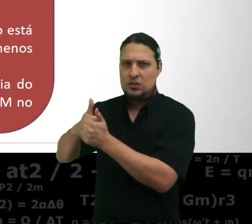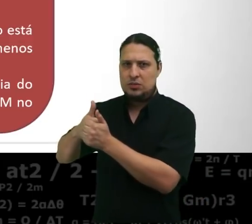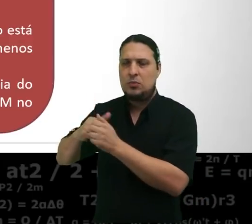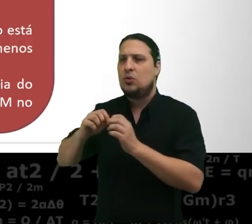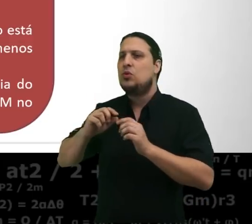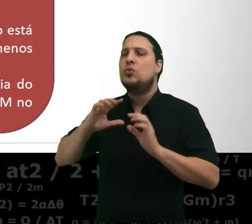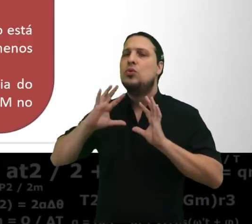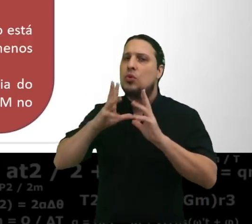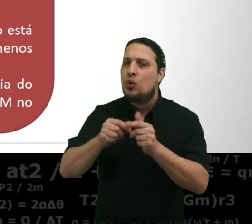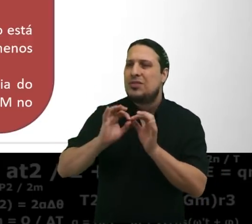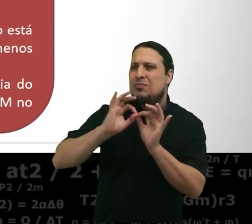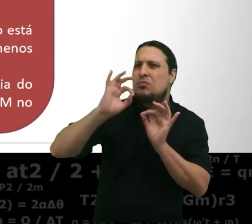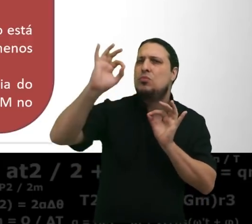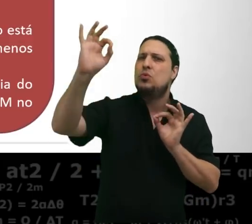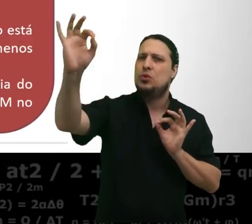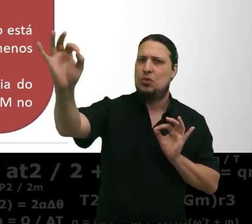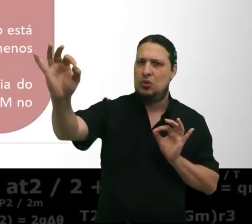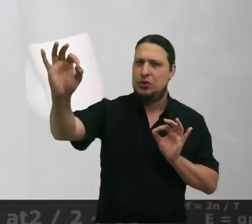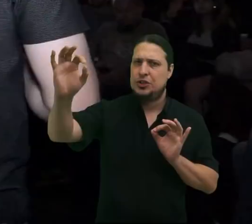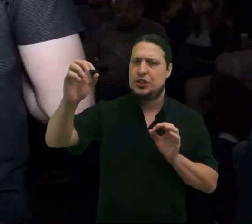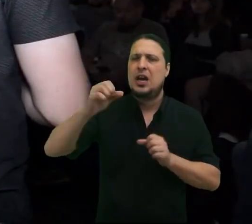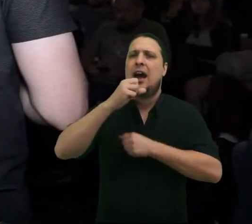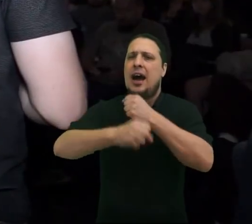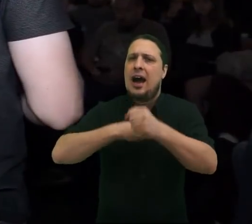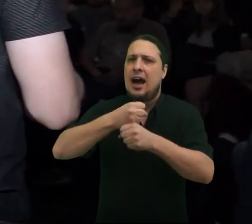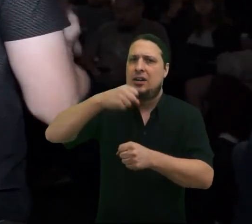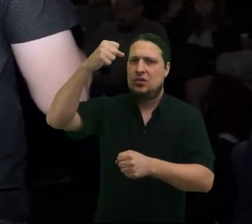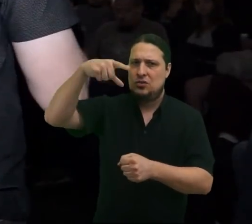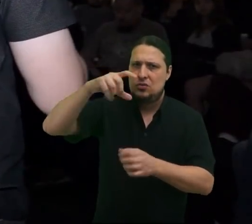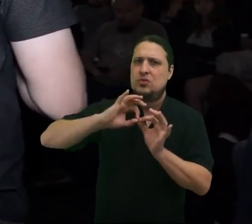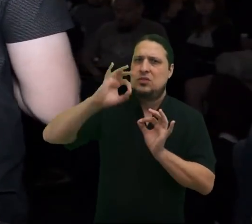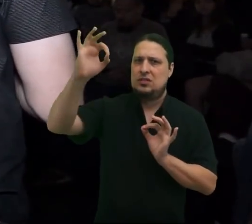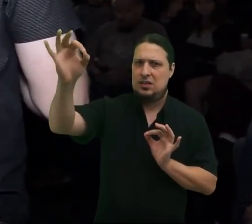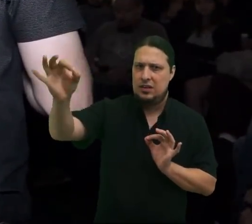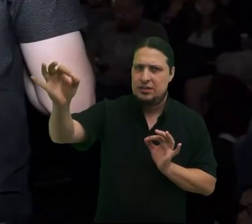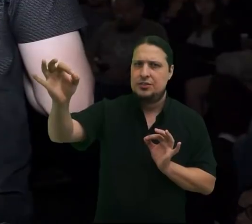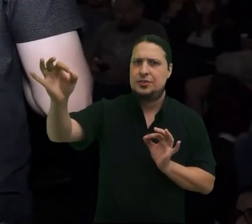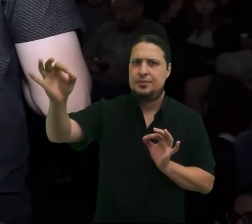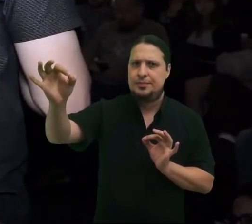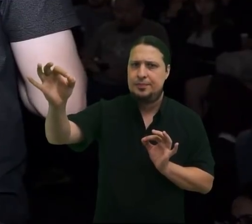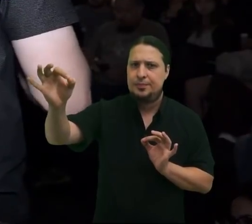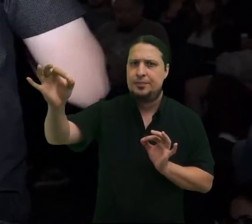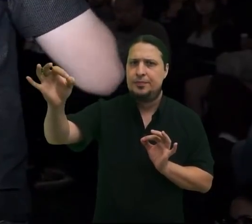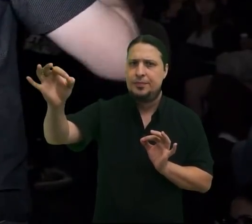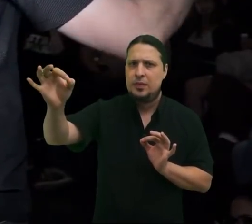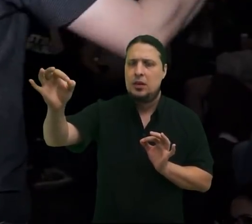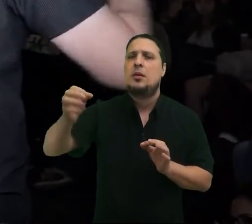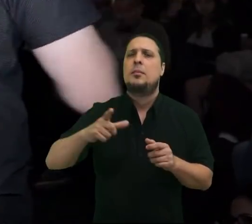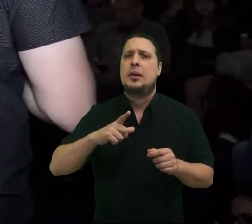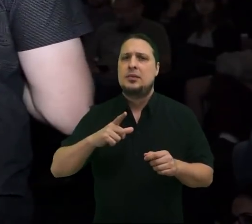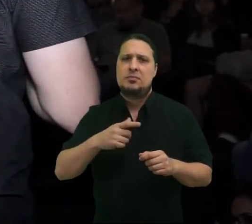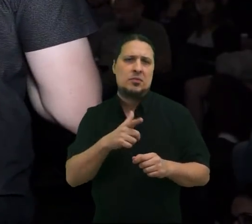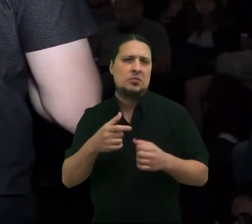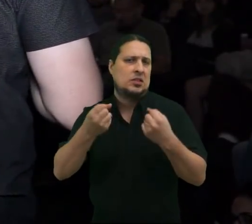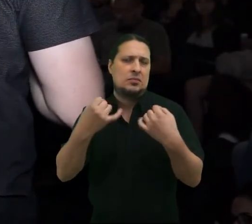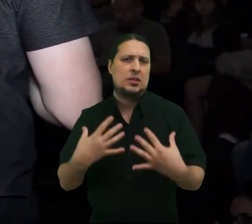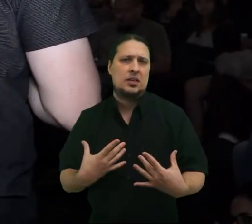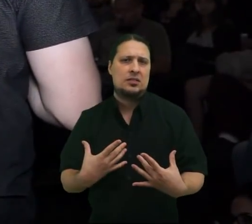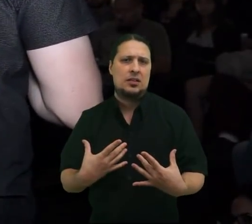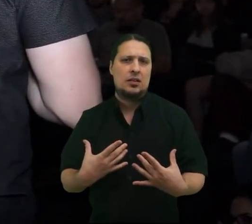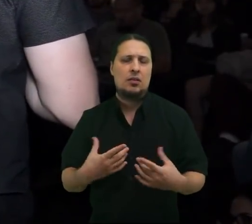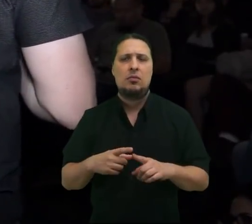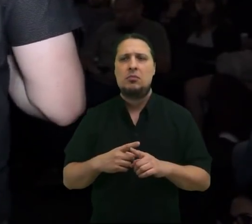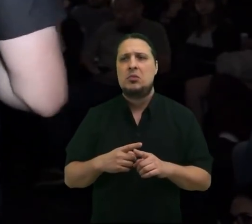um buraco negro supermassivo no seu centro. Tá? Porque senão tu não consegue explicar o número de galáxias ativas que tu vê ao longo da história.